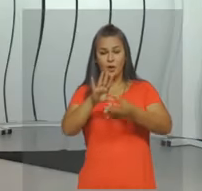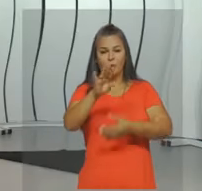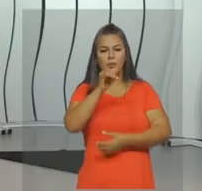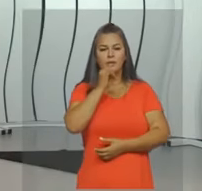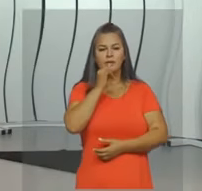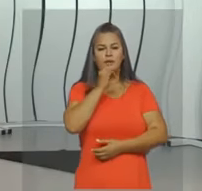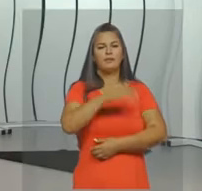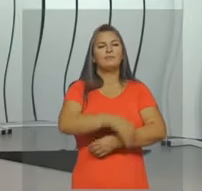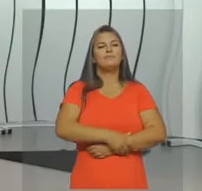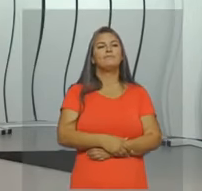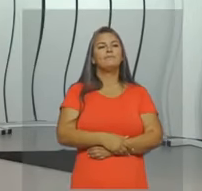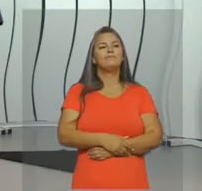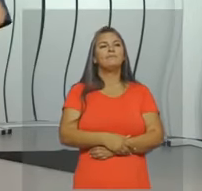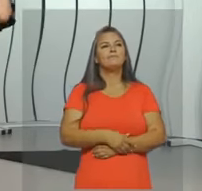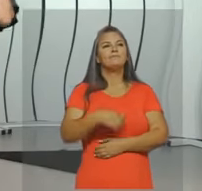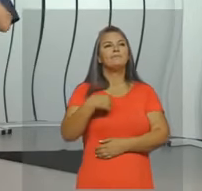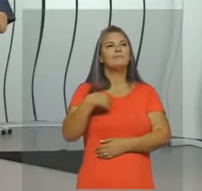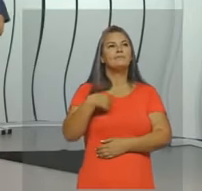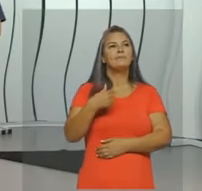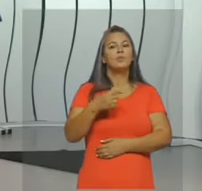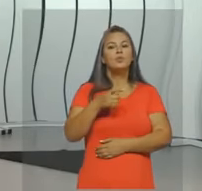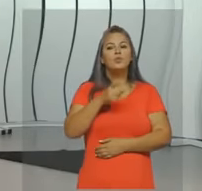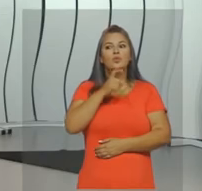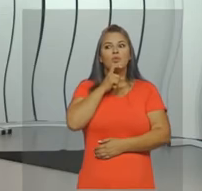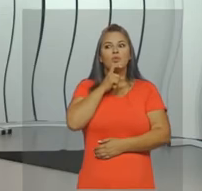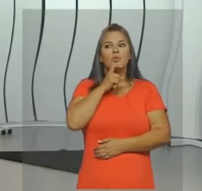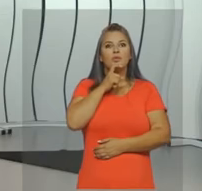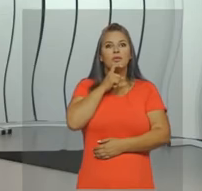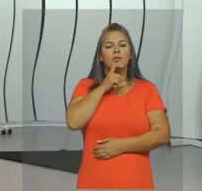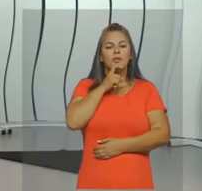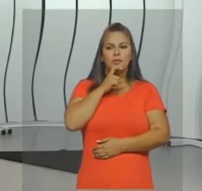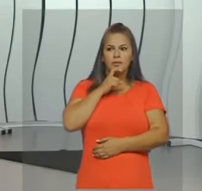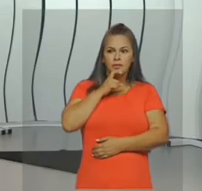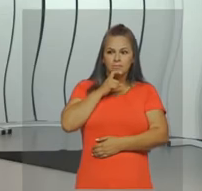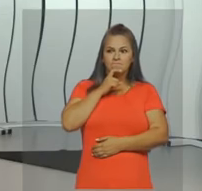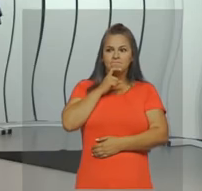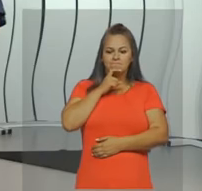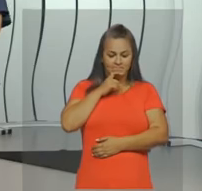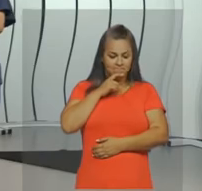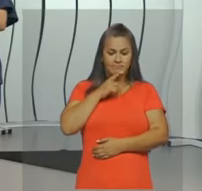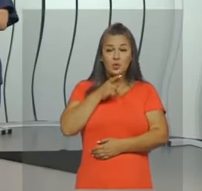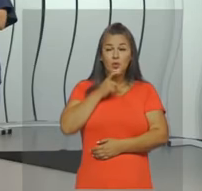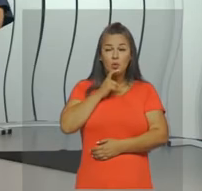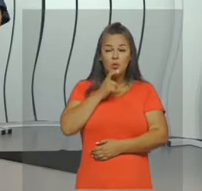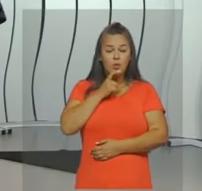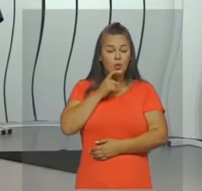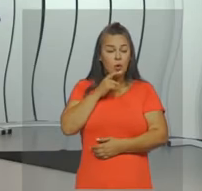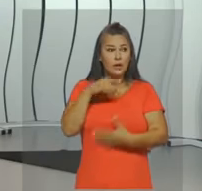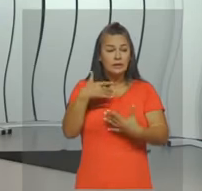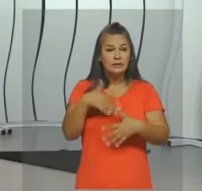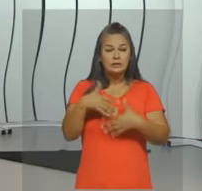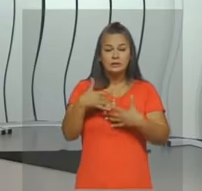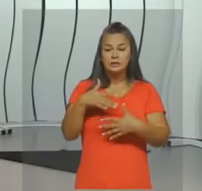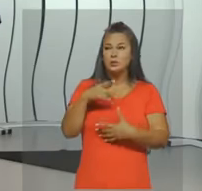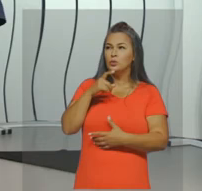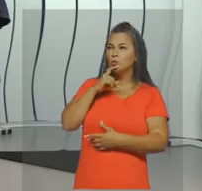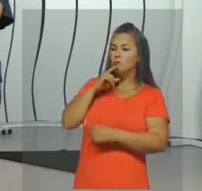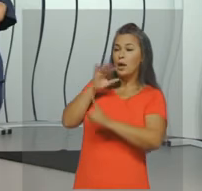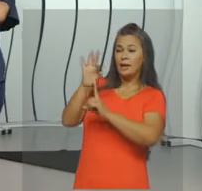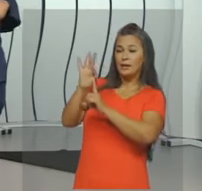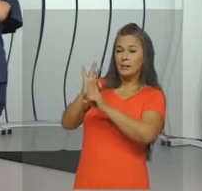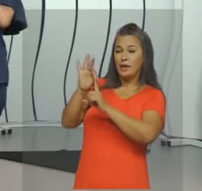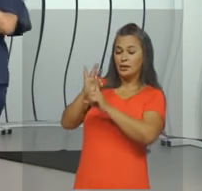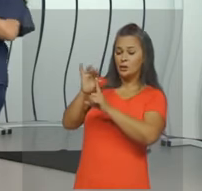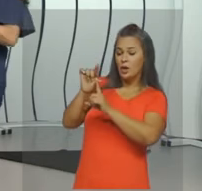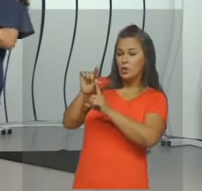frio, eu vou ter, então, nervos sensitivos que vão sentir isso. Esse nervo, né, que ele é aferente, ele vai